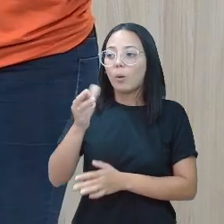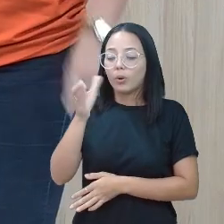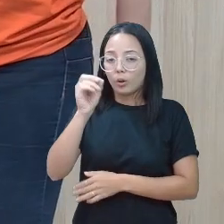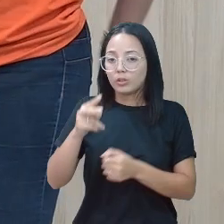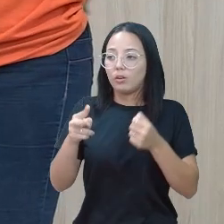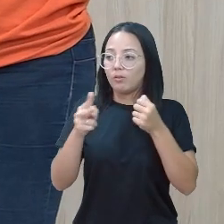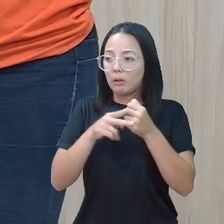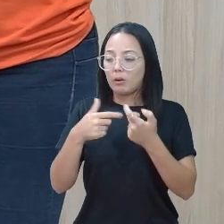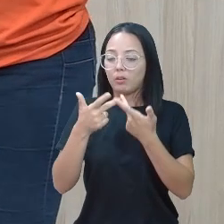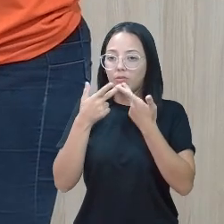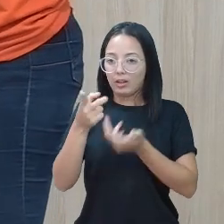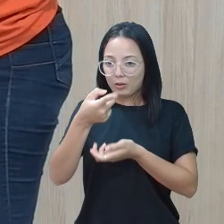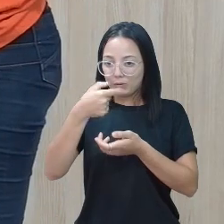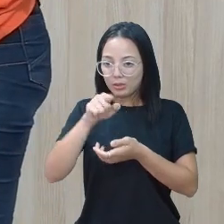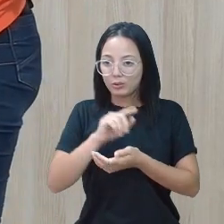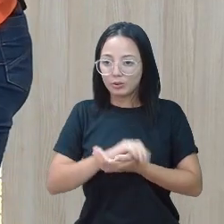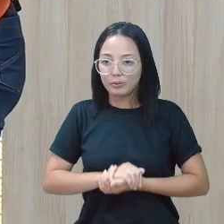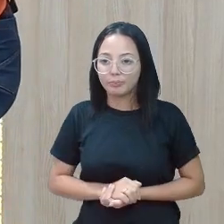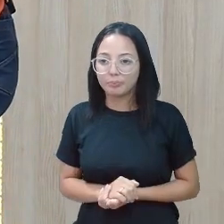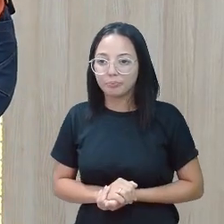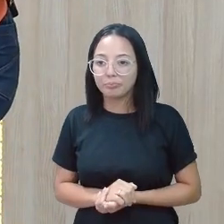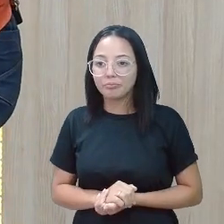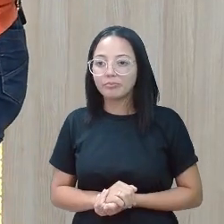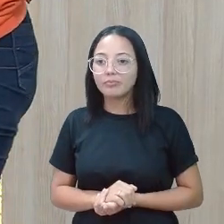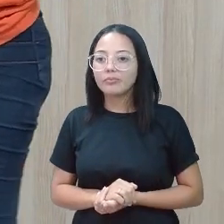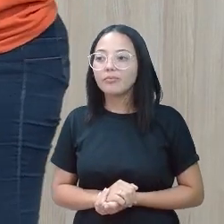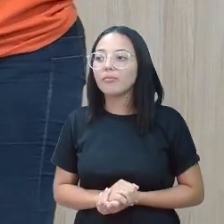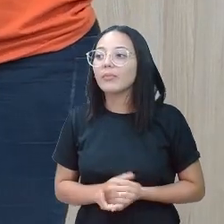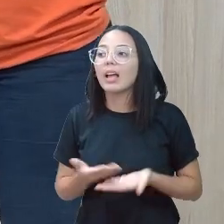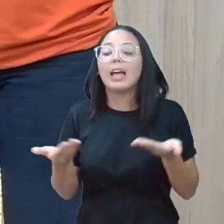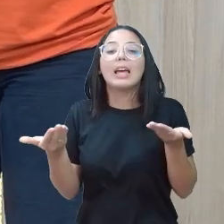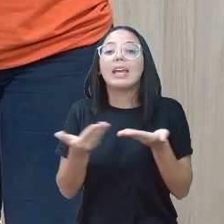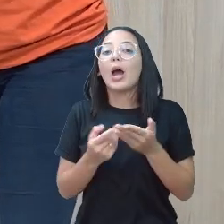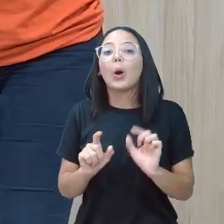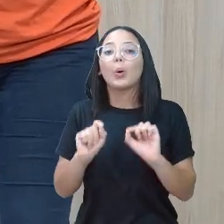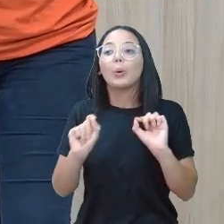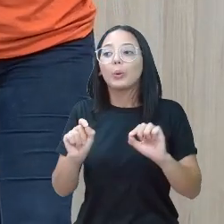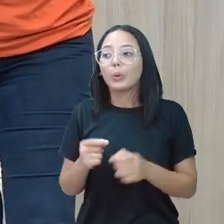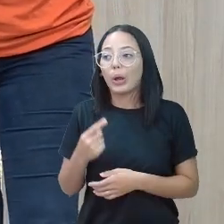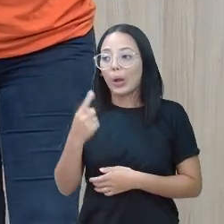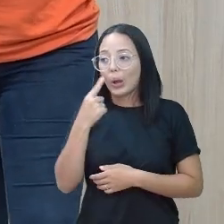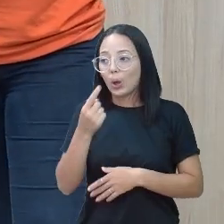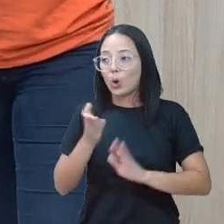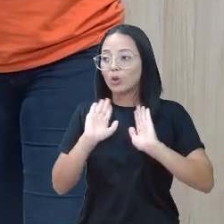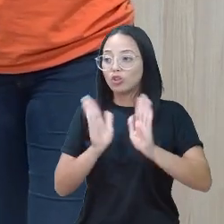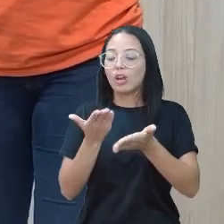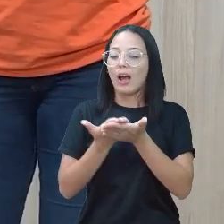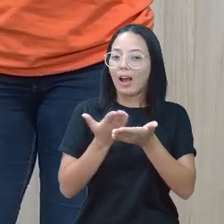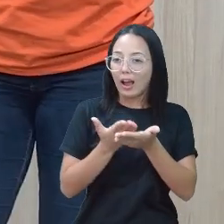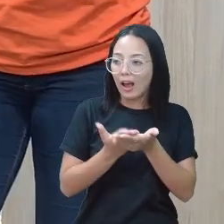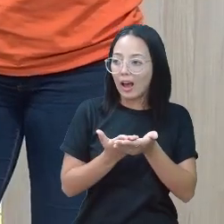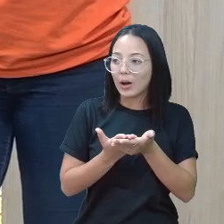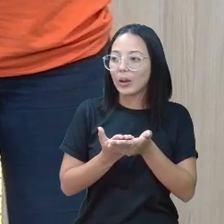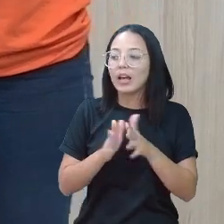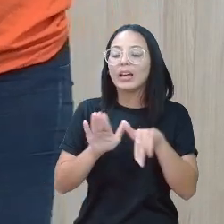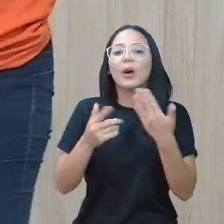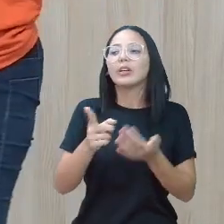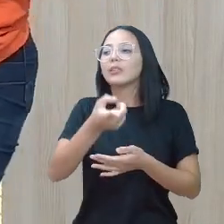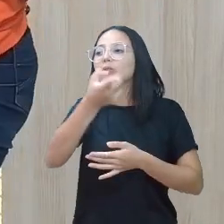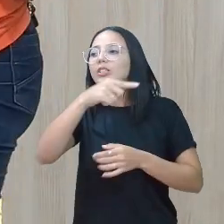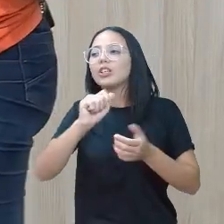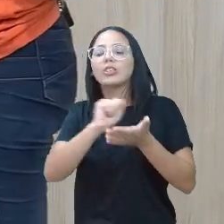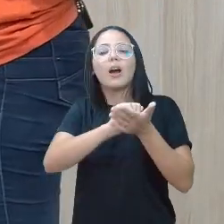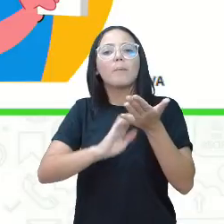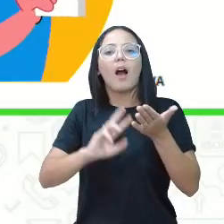falei com vocês agora mesmo. E agora, gente, depois dessa aula, que tal um